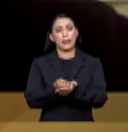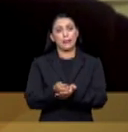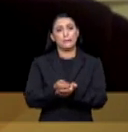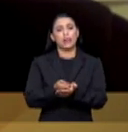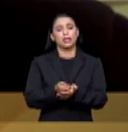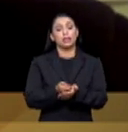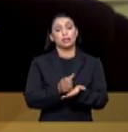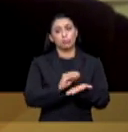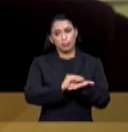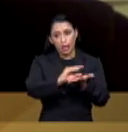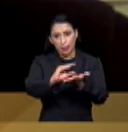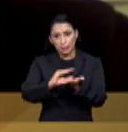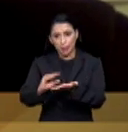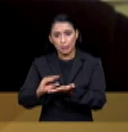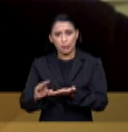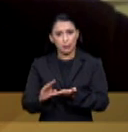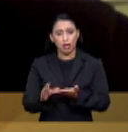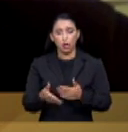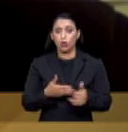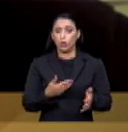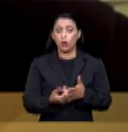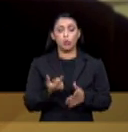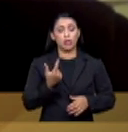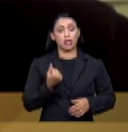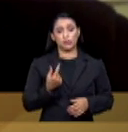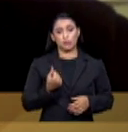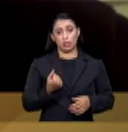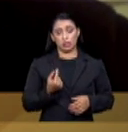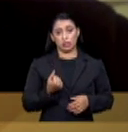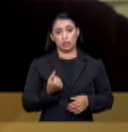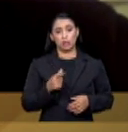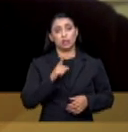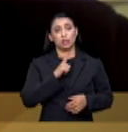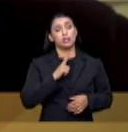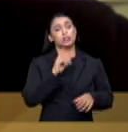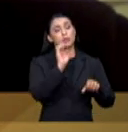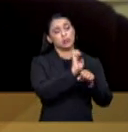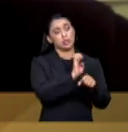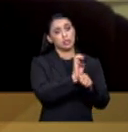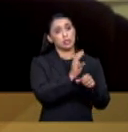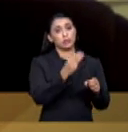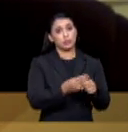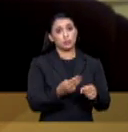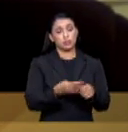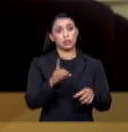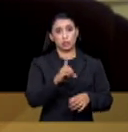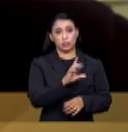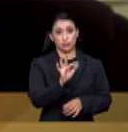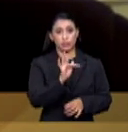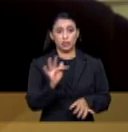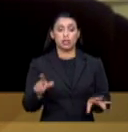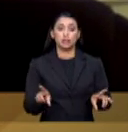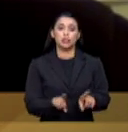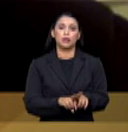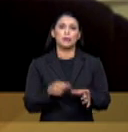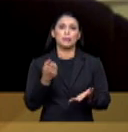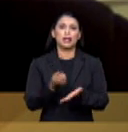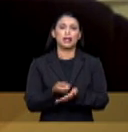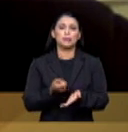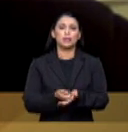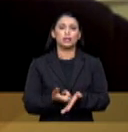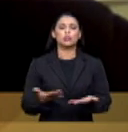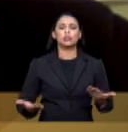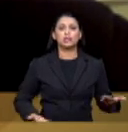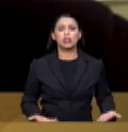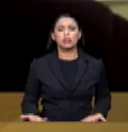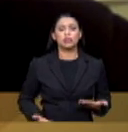renda incidentes sobre quaisquer valores, rendimentos, pagos pelos entes federativos, inclusive sobre pagamento de serviços e aquisição